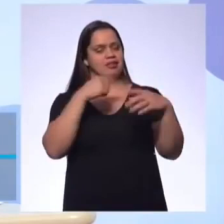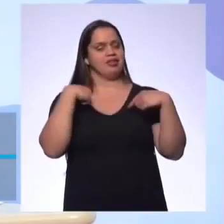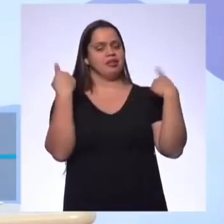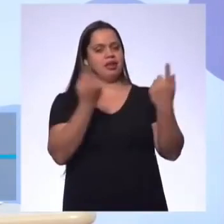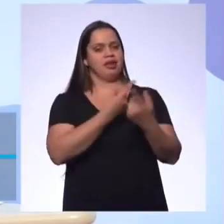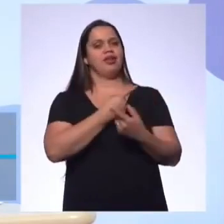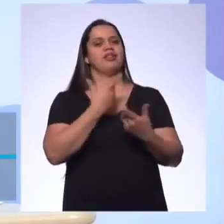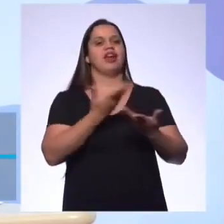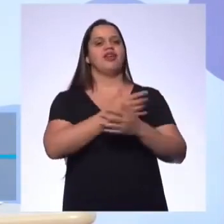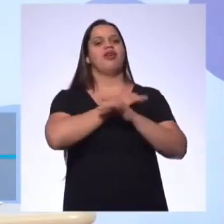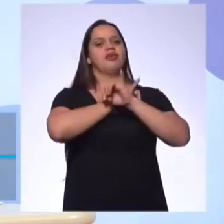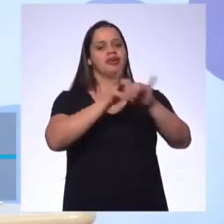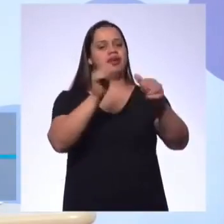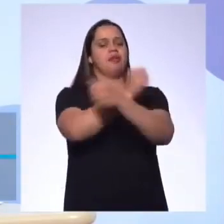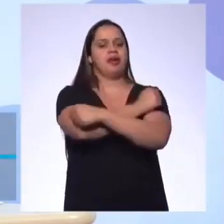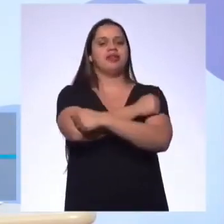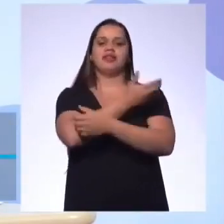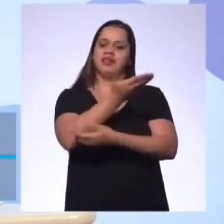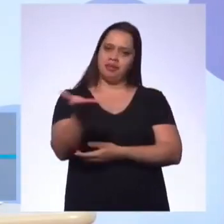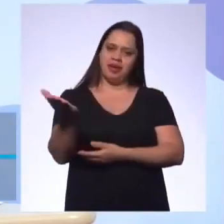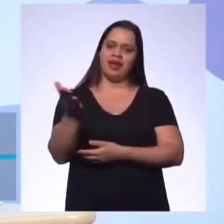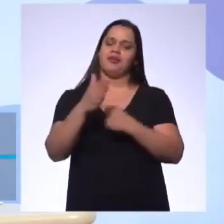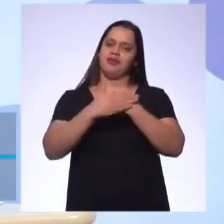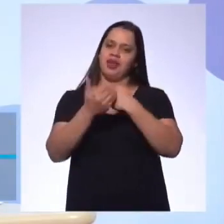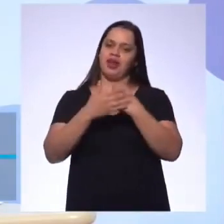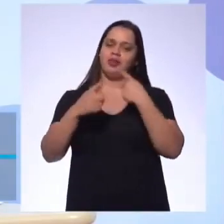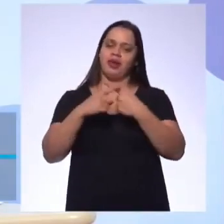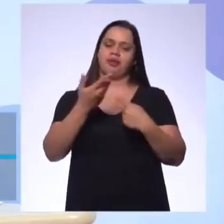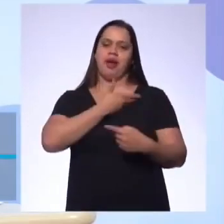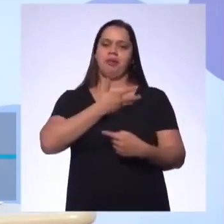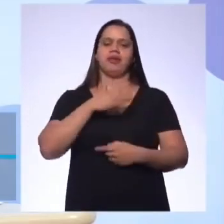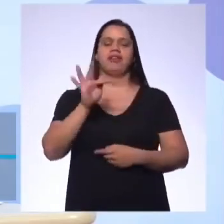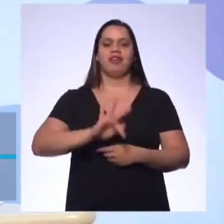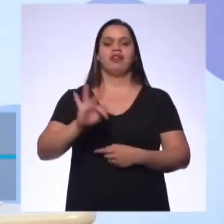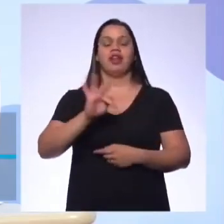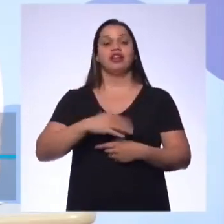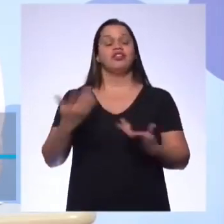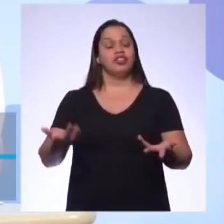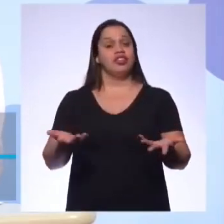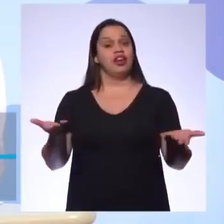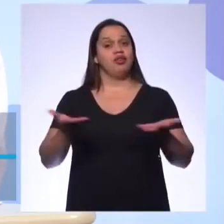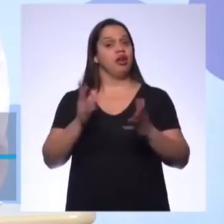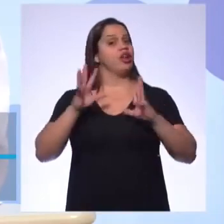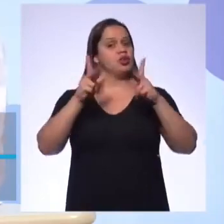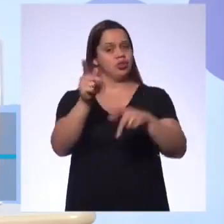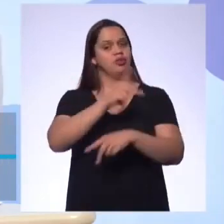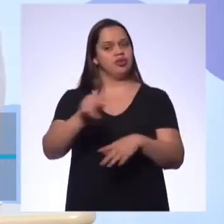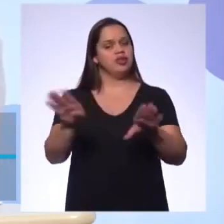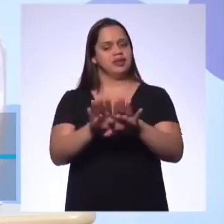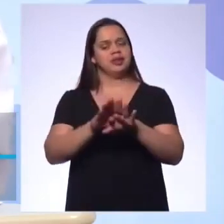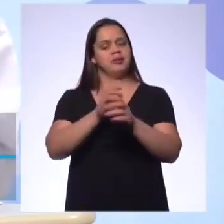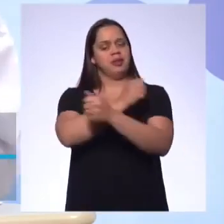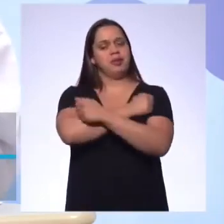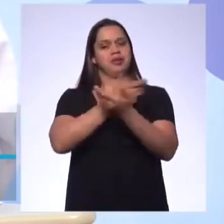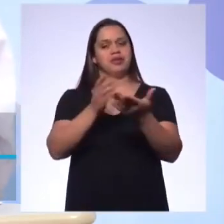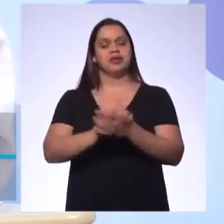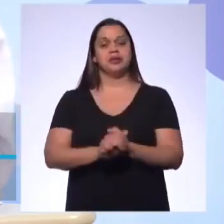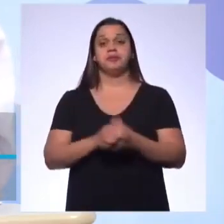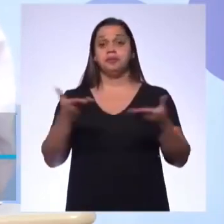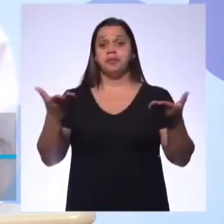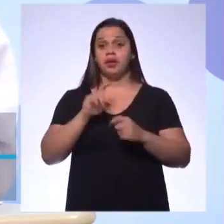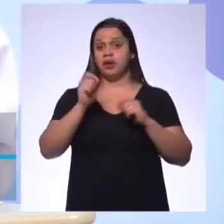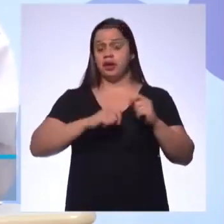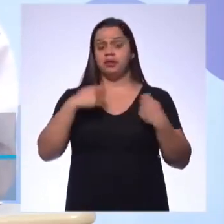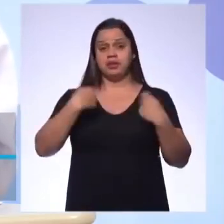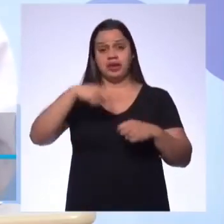muito carinho. Tá aí a todos os professores também estendido aí. Bom, eu acho que assim, a gente tem que lembrar que a